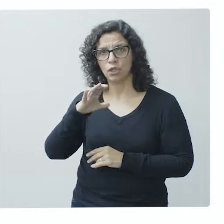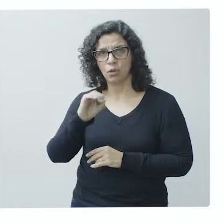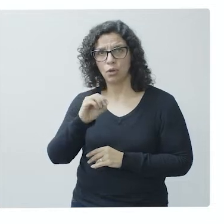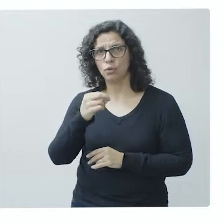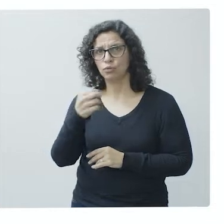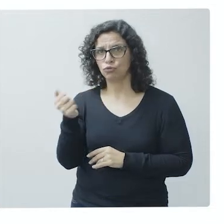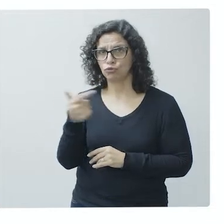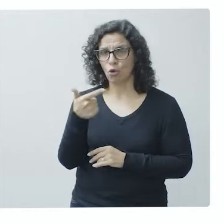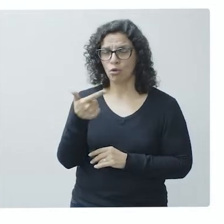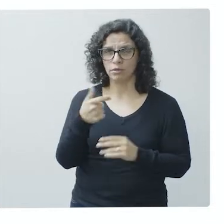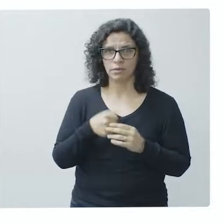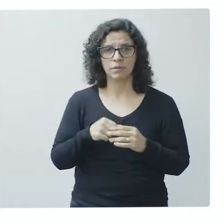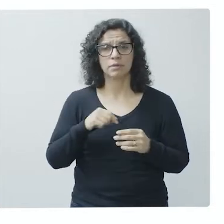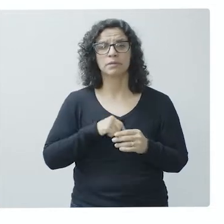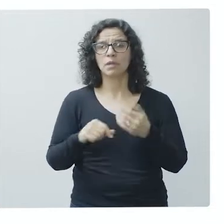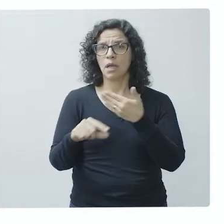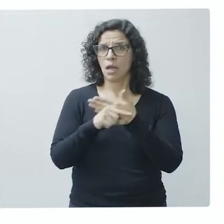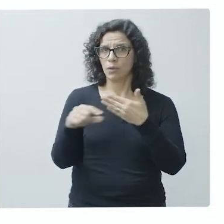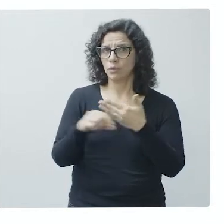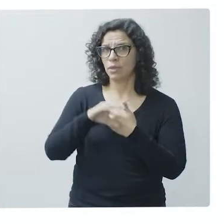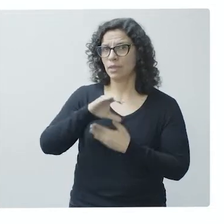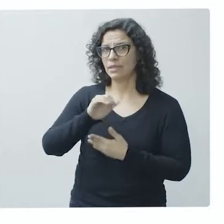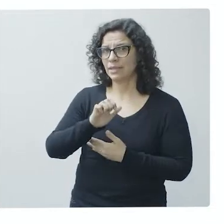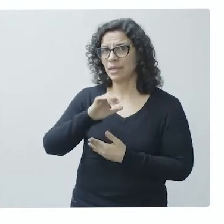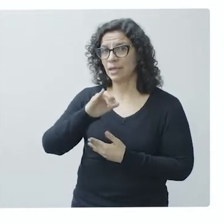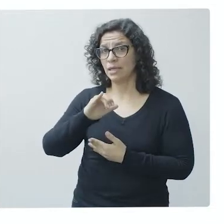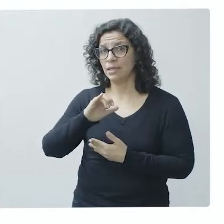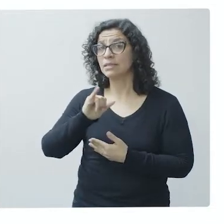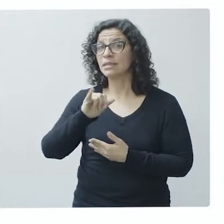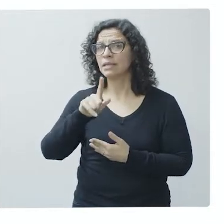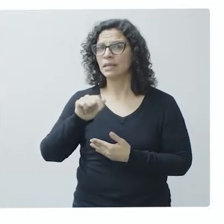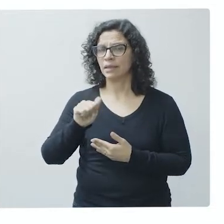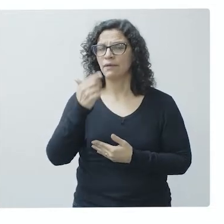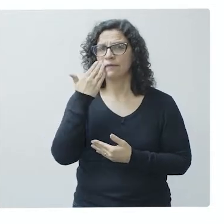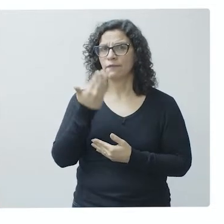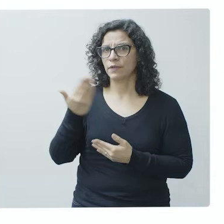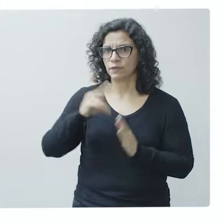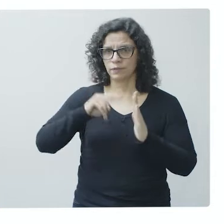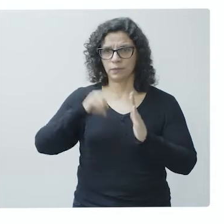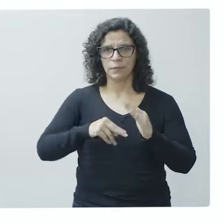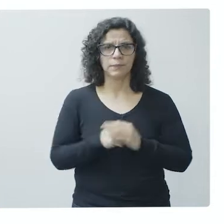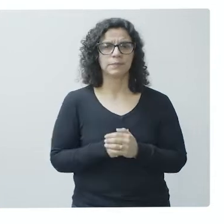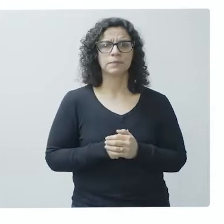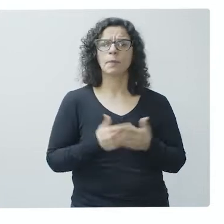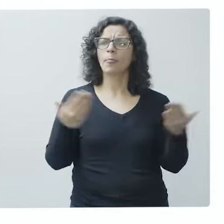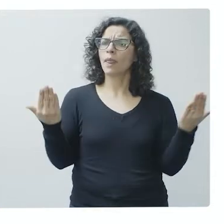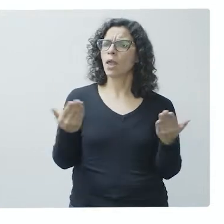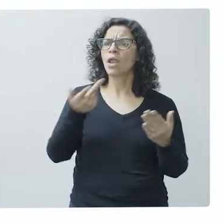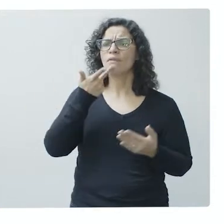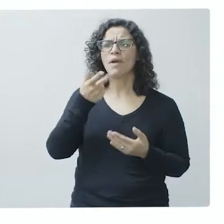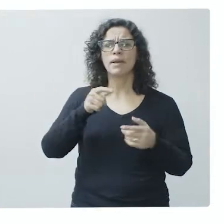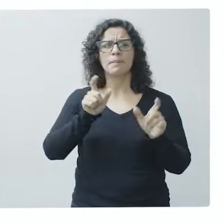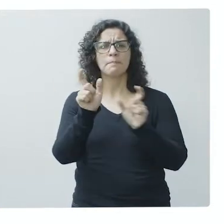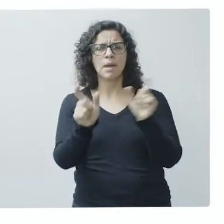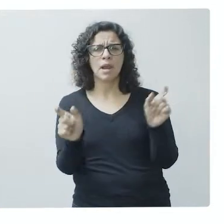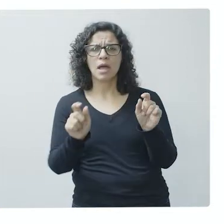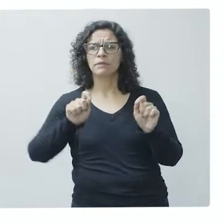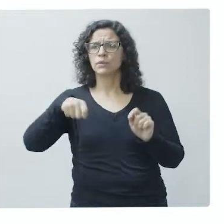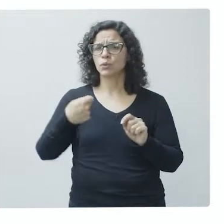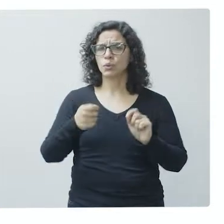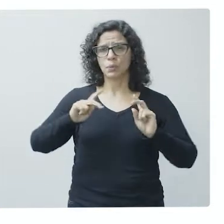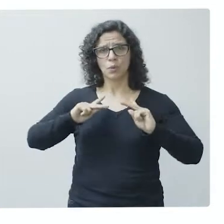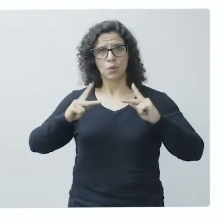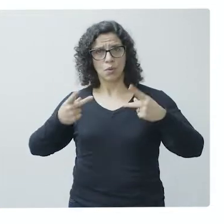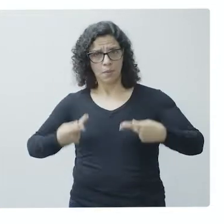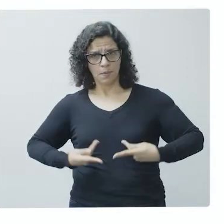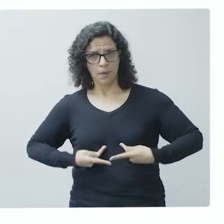Cântico 12, da Cecília Meirelles. Acompanhem comigo a leitura. Olha só. Não fales as palavras